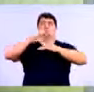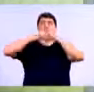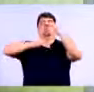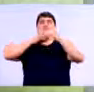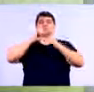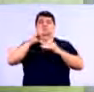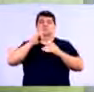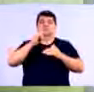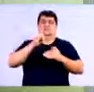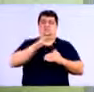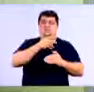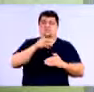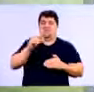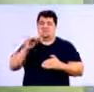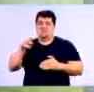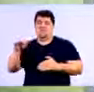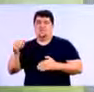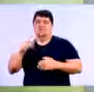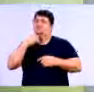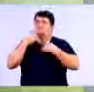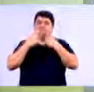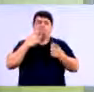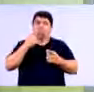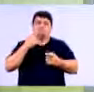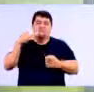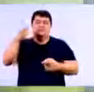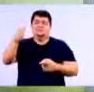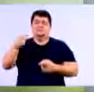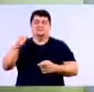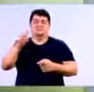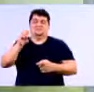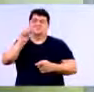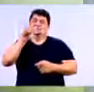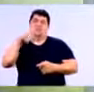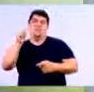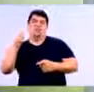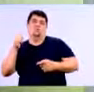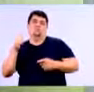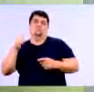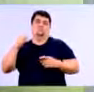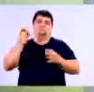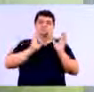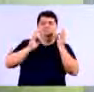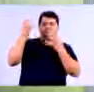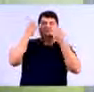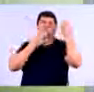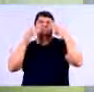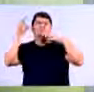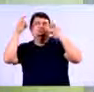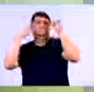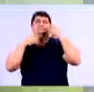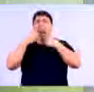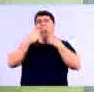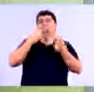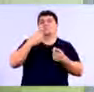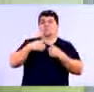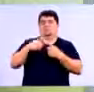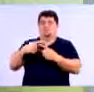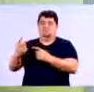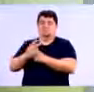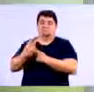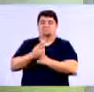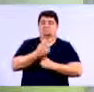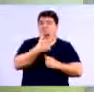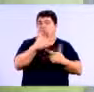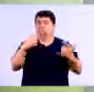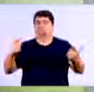com o tempo, agora a Denise, ano que vem, não vai poder mais ir ao salão. Porque o salão não tem dinheiro para emprestar, e aí se ele não empresta, ele não contrata, se ele não contrata,